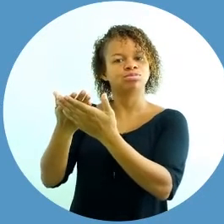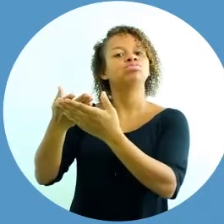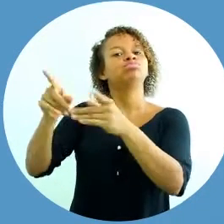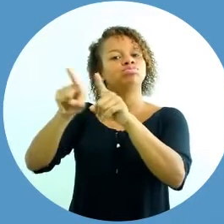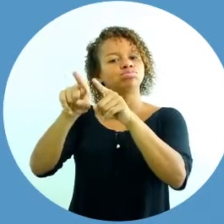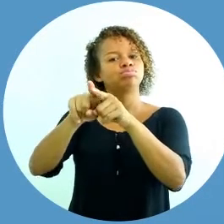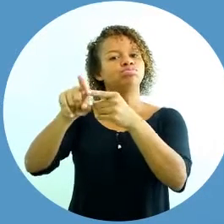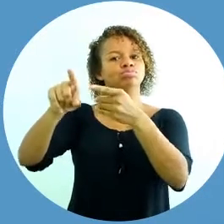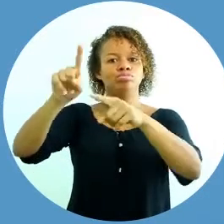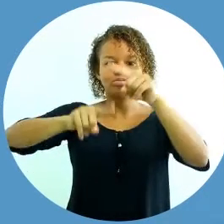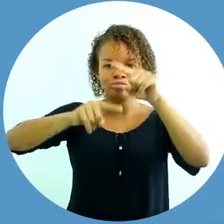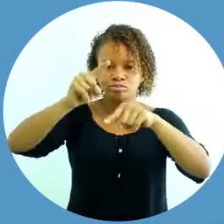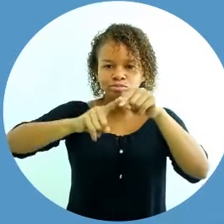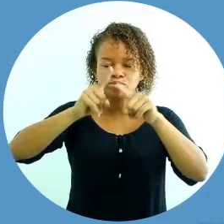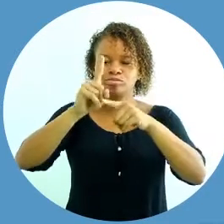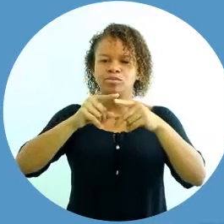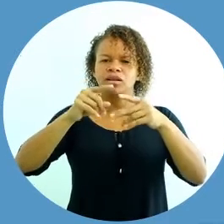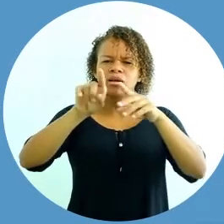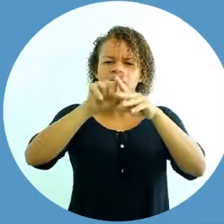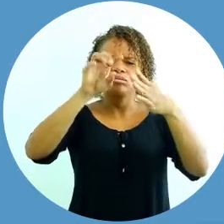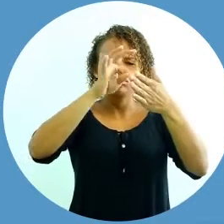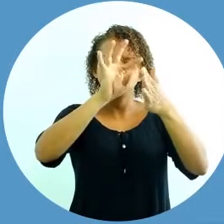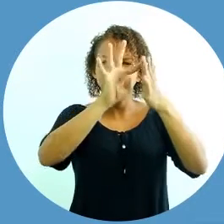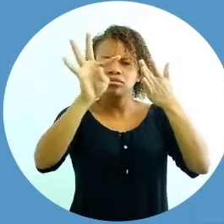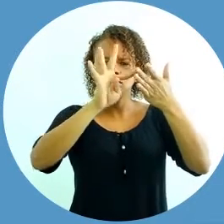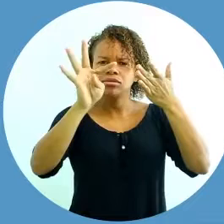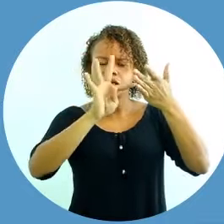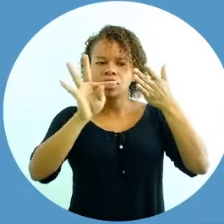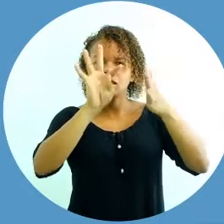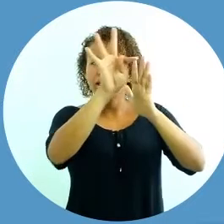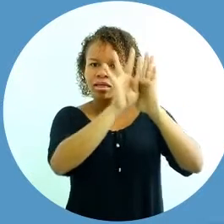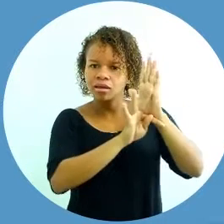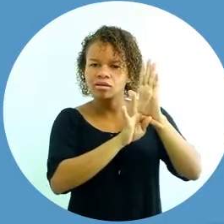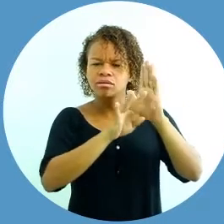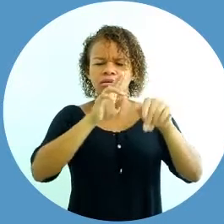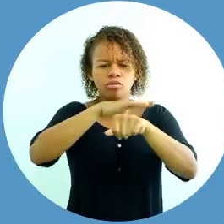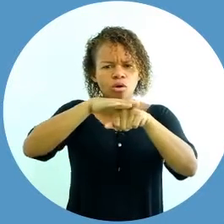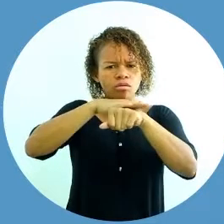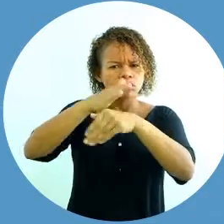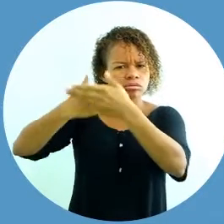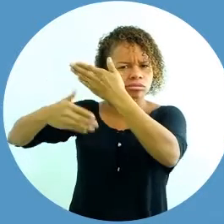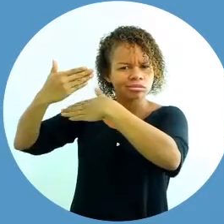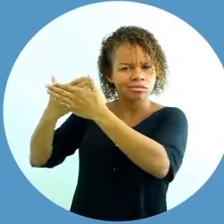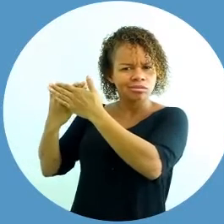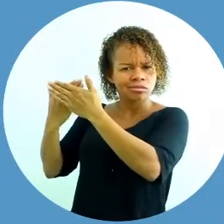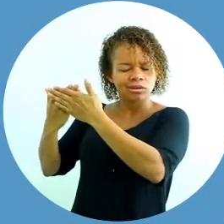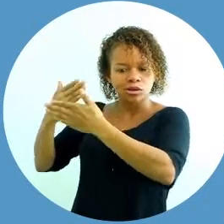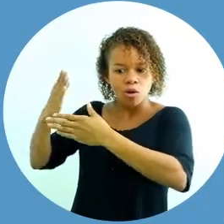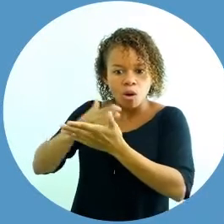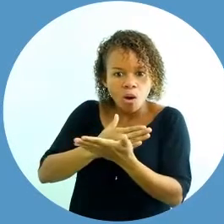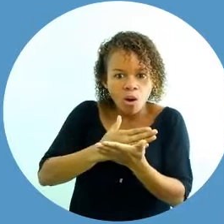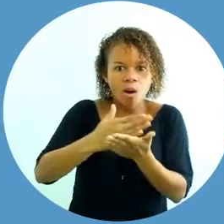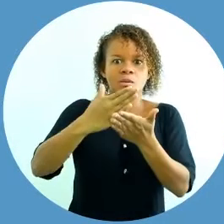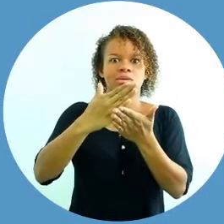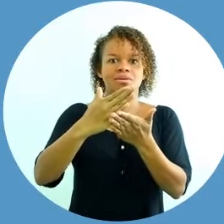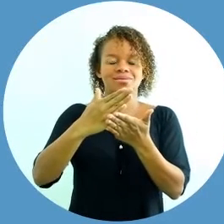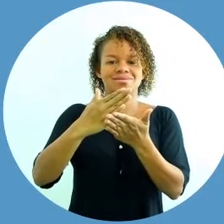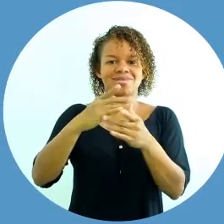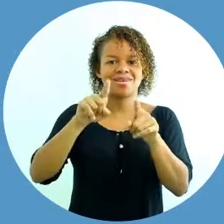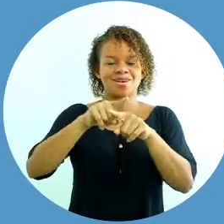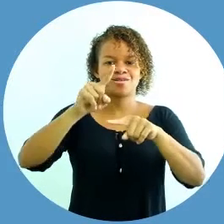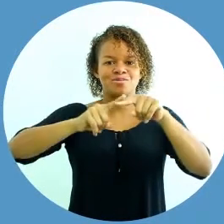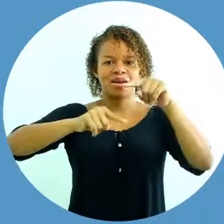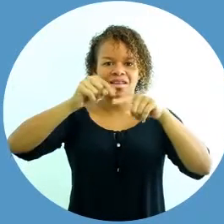recurso didático, gravação e edição, e dar continuidade ao que nós conversamos anteriormente sobre a pré-produção e